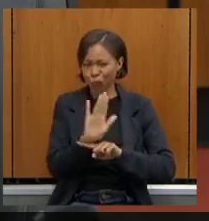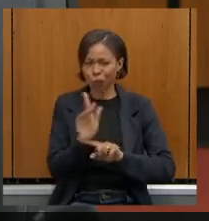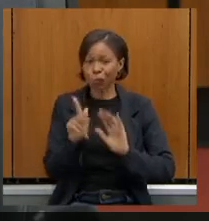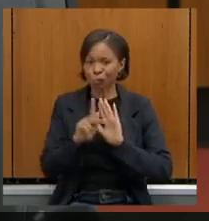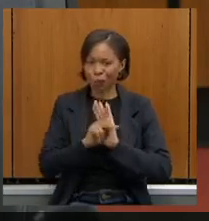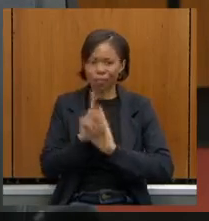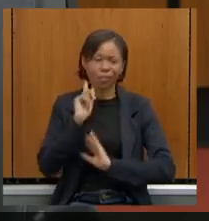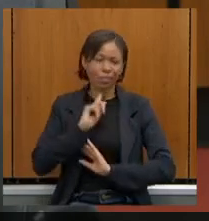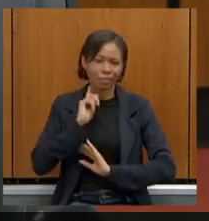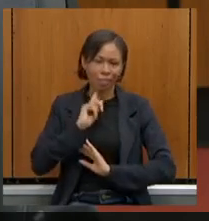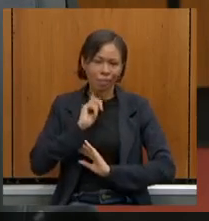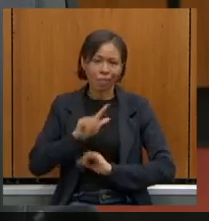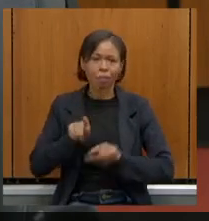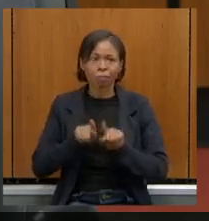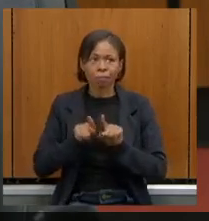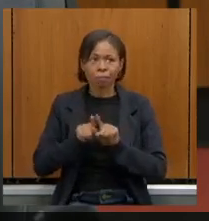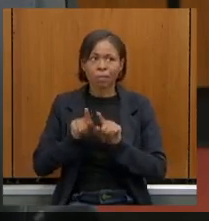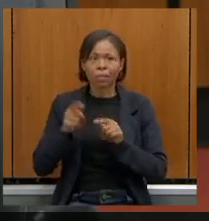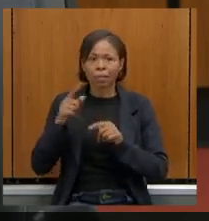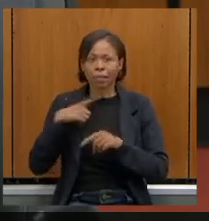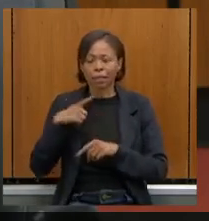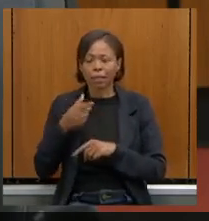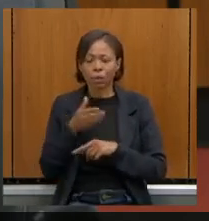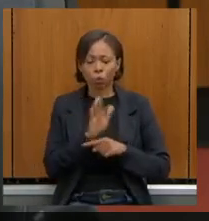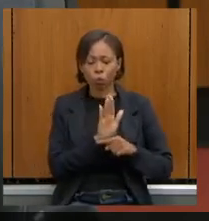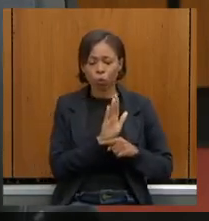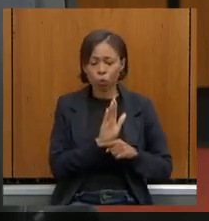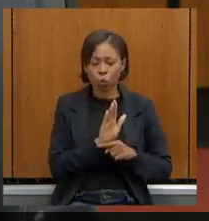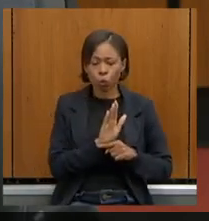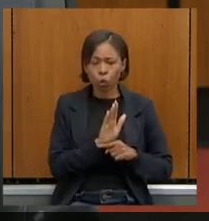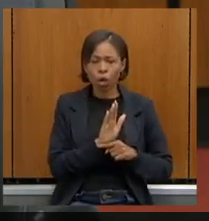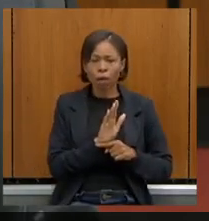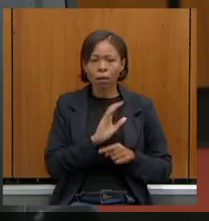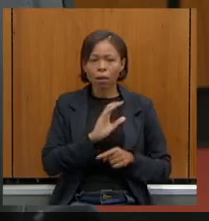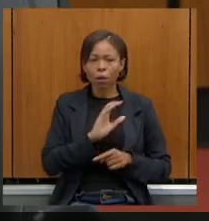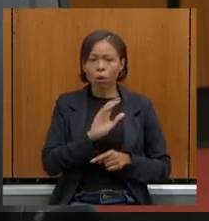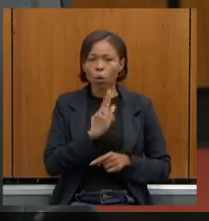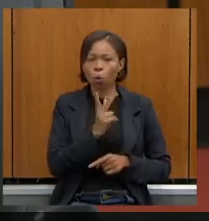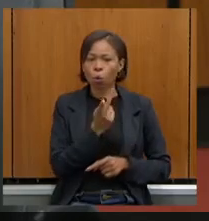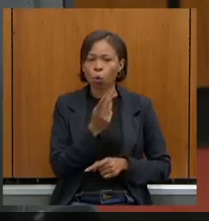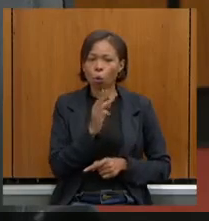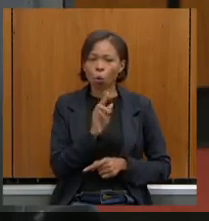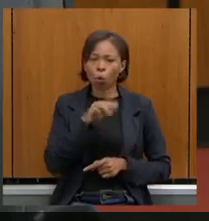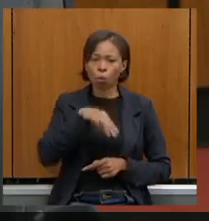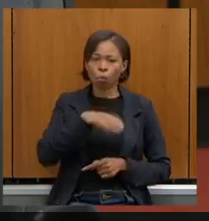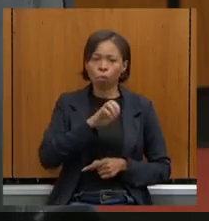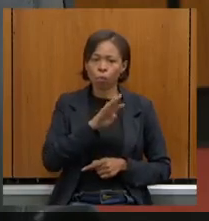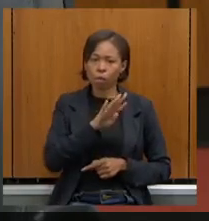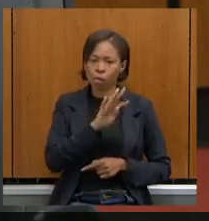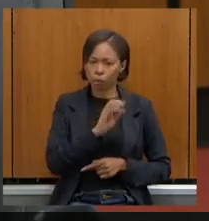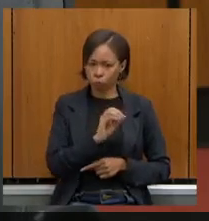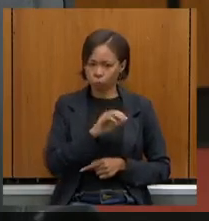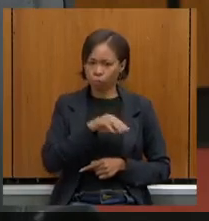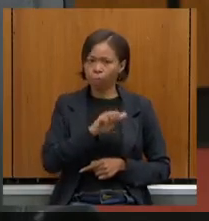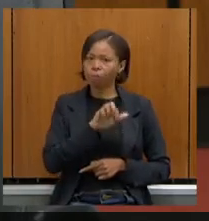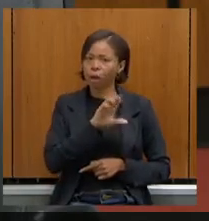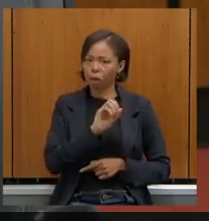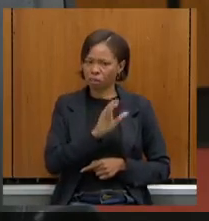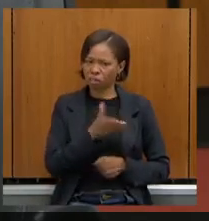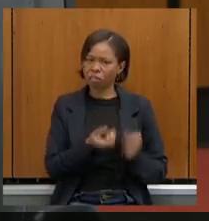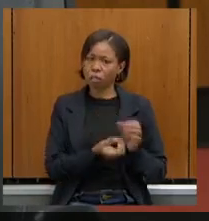importantes, o Silvio Humberto o Mauro já criou, mas estamos negociando com o secretário Matheus Simões, que está muito